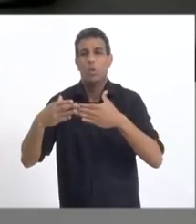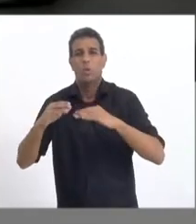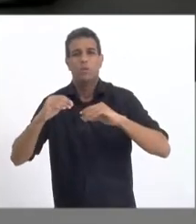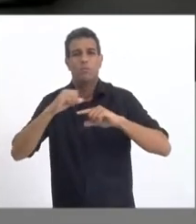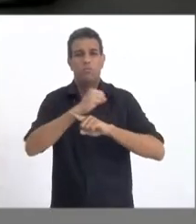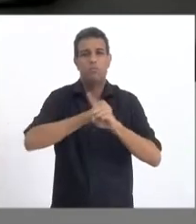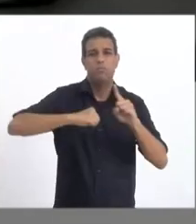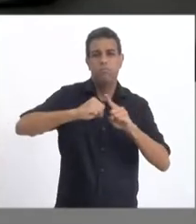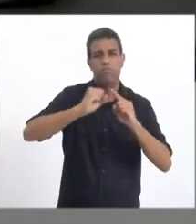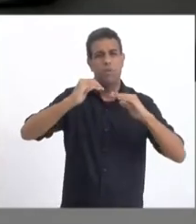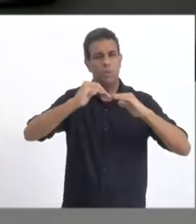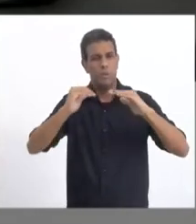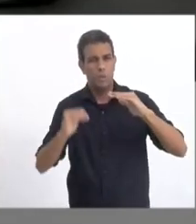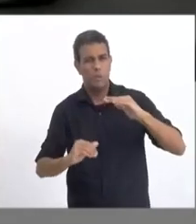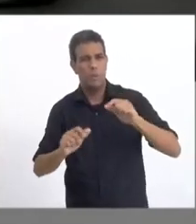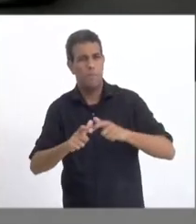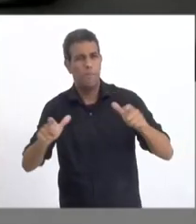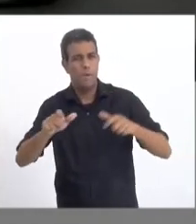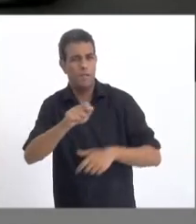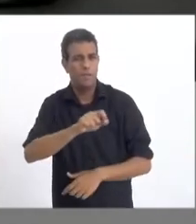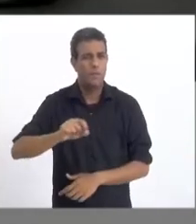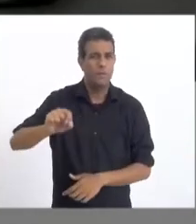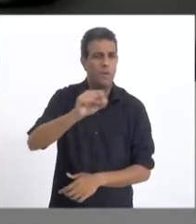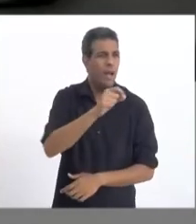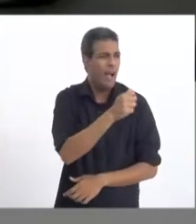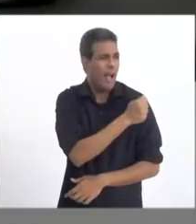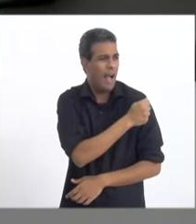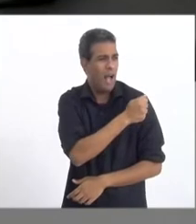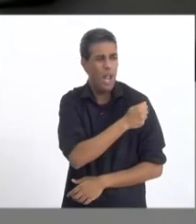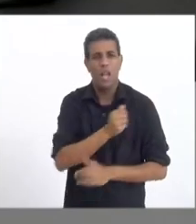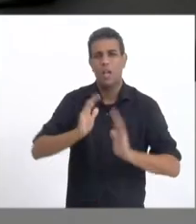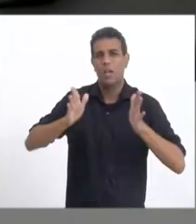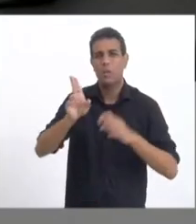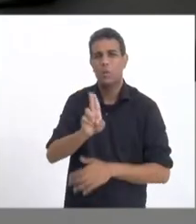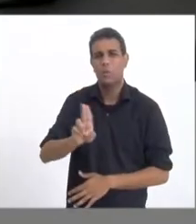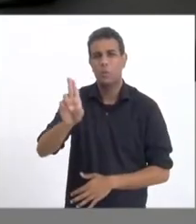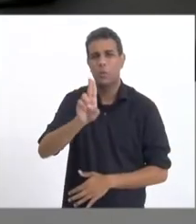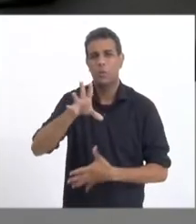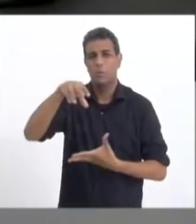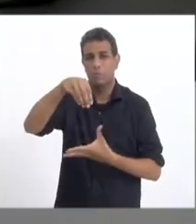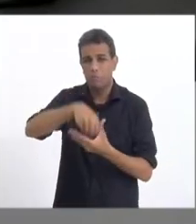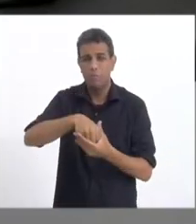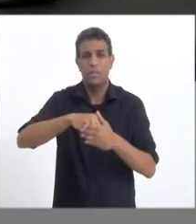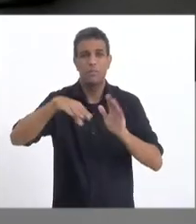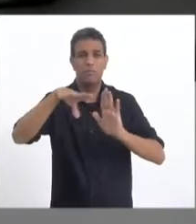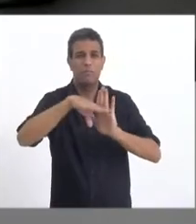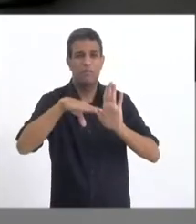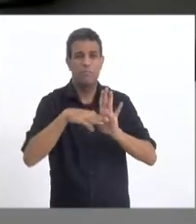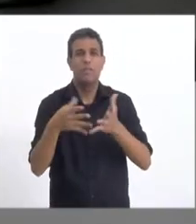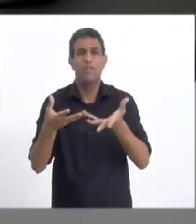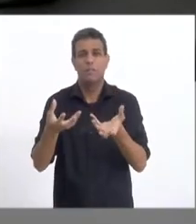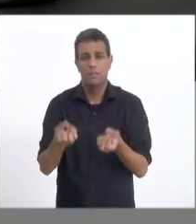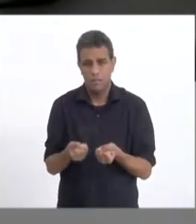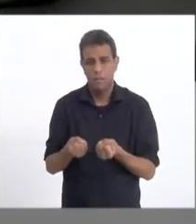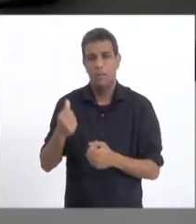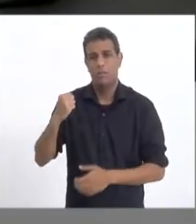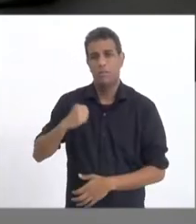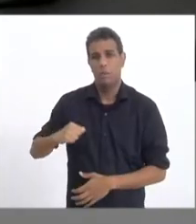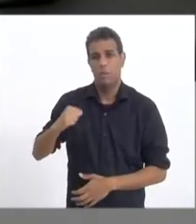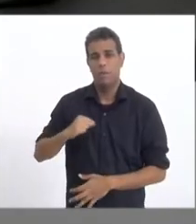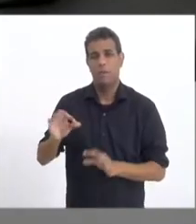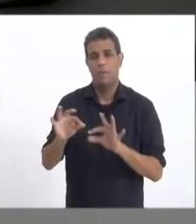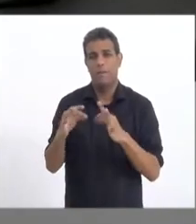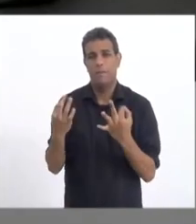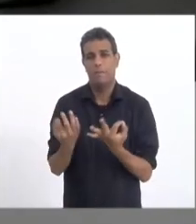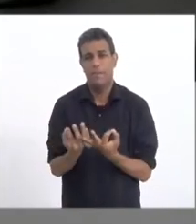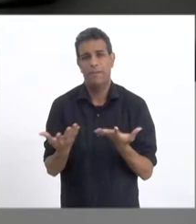porque a maioria daqueles estudantes eram usuários do programa ou beneficiários do programa Bolsa Família.